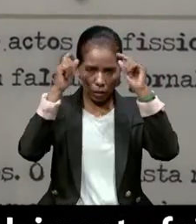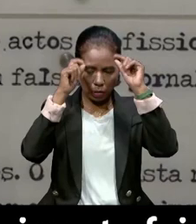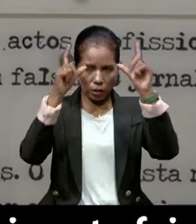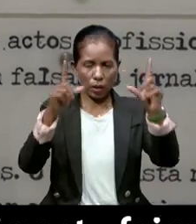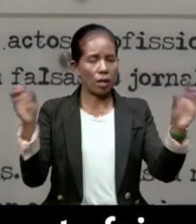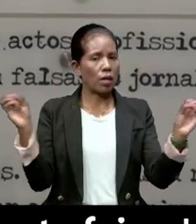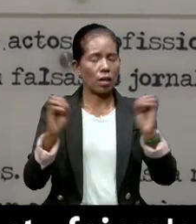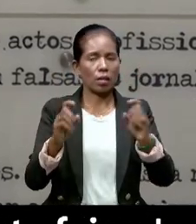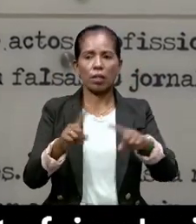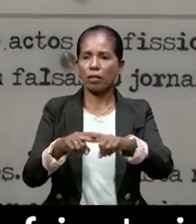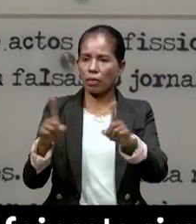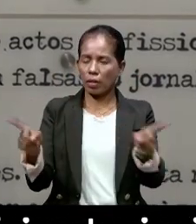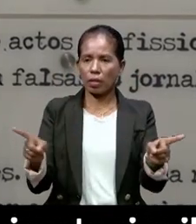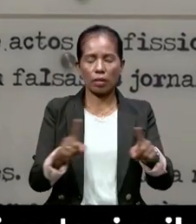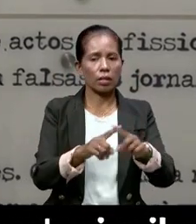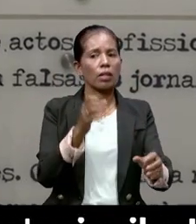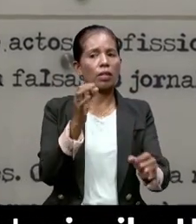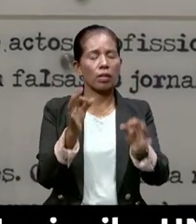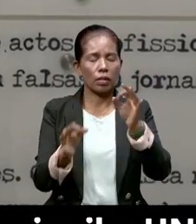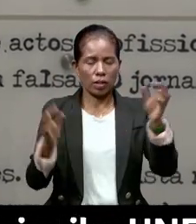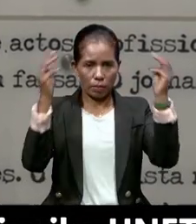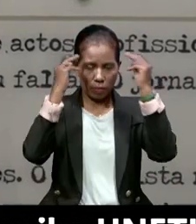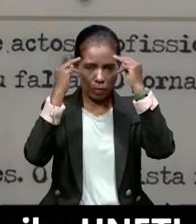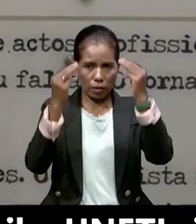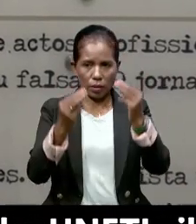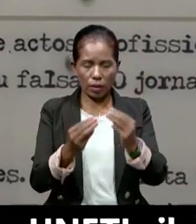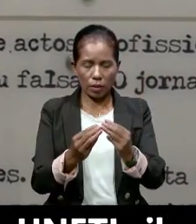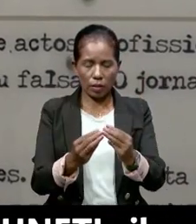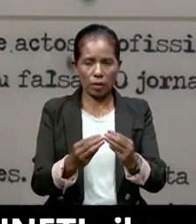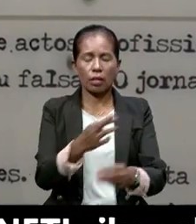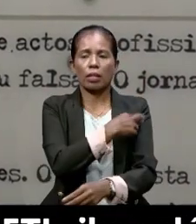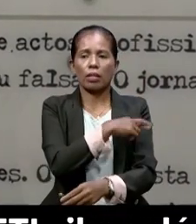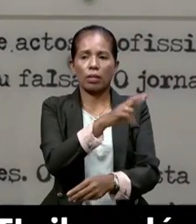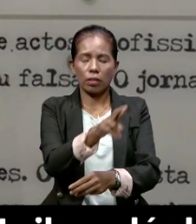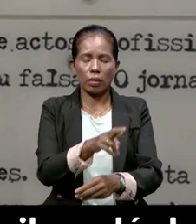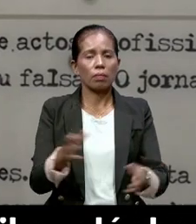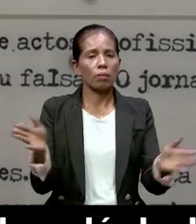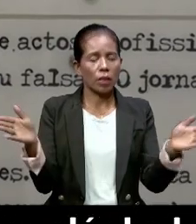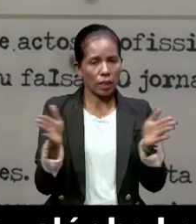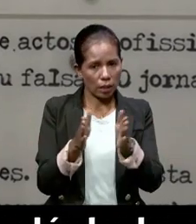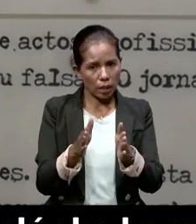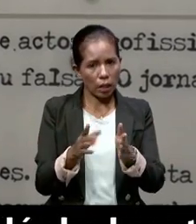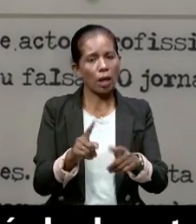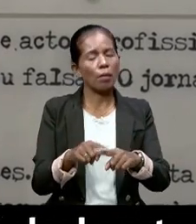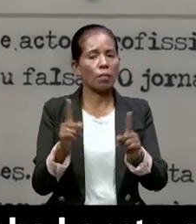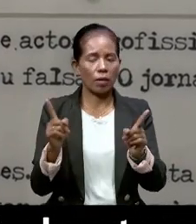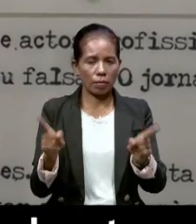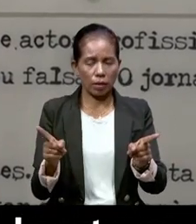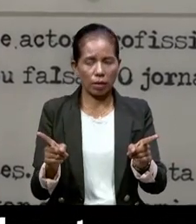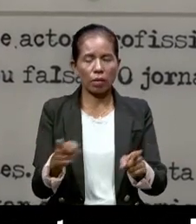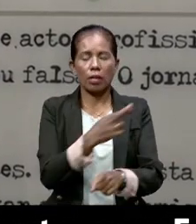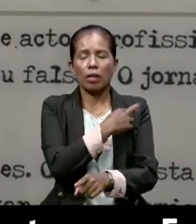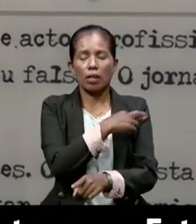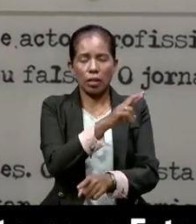Lá é diferente. Mesmo que muçulmano, religião minoria, mas be,